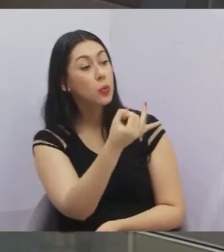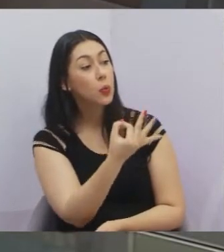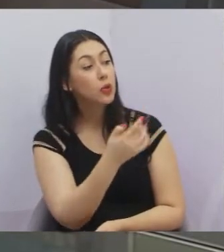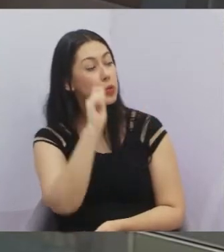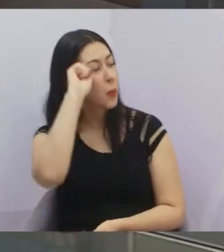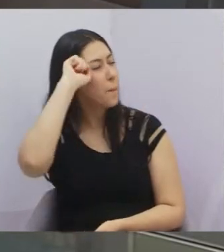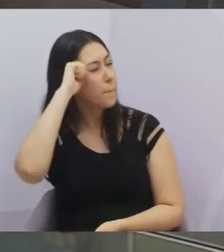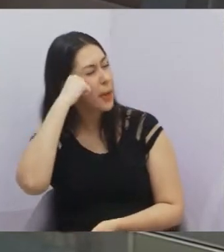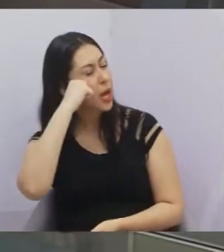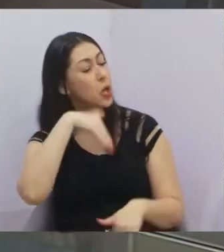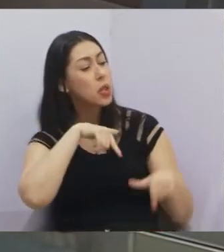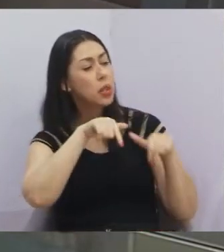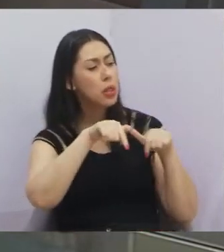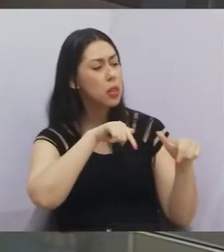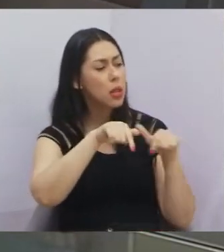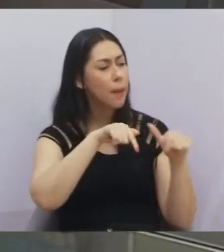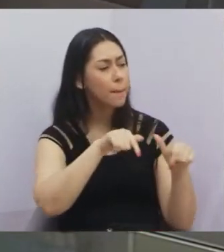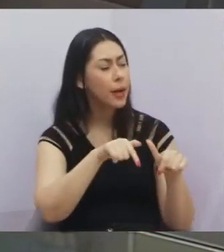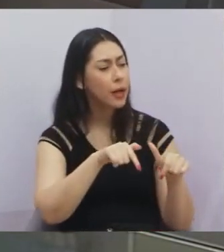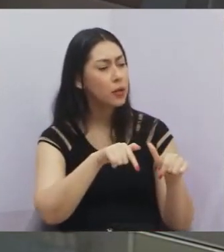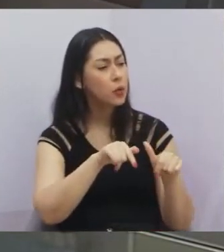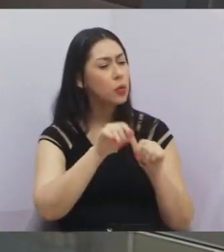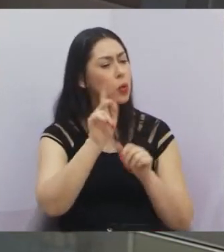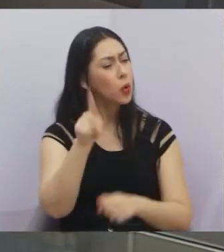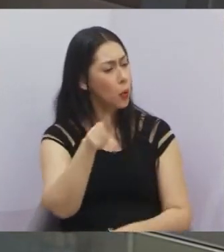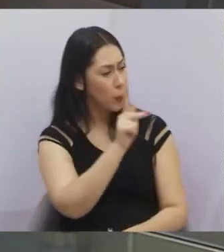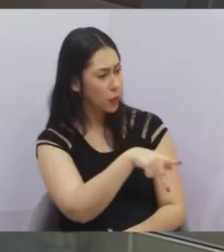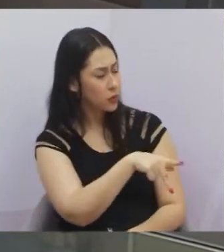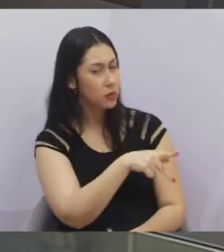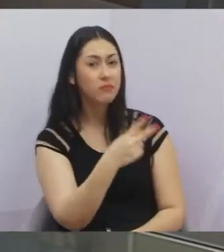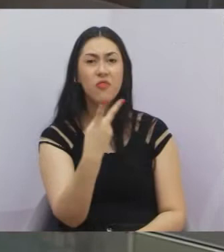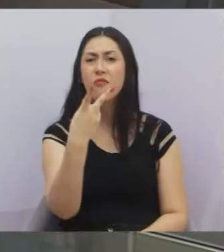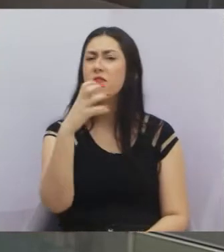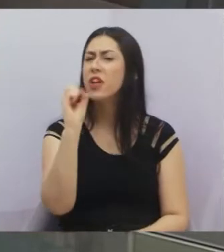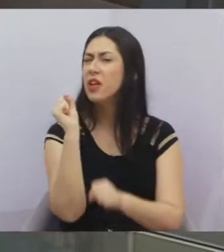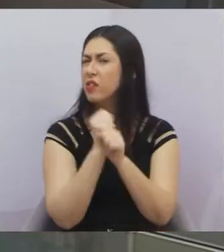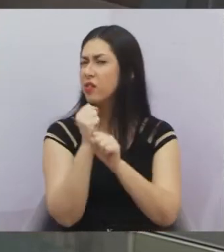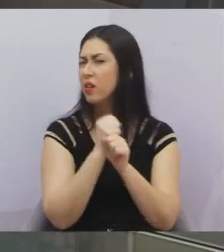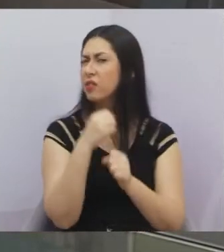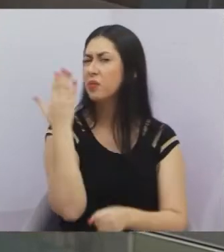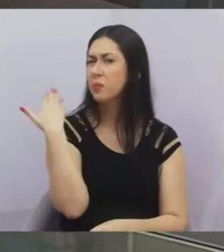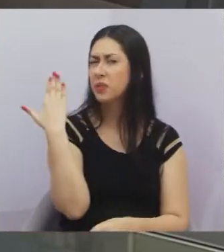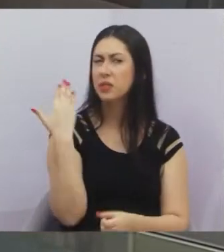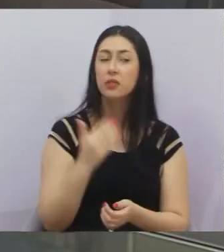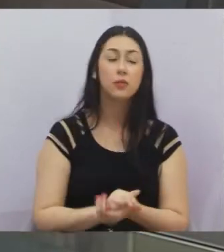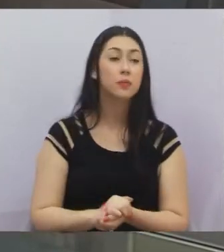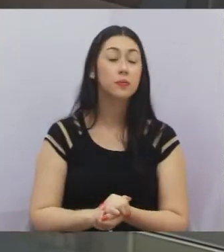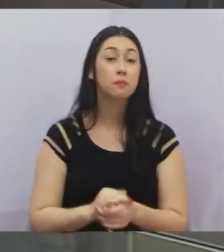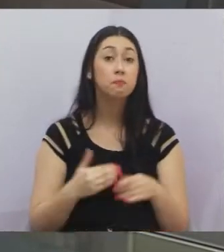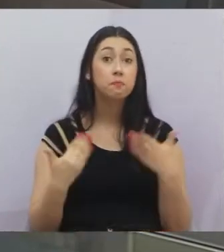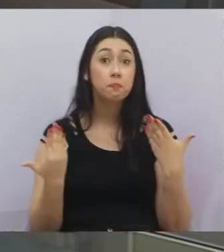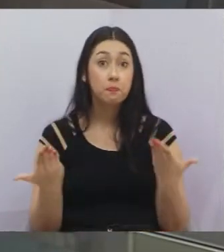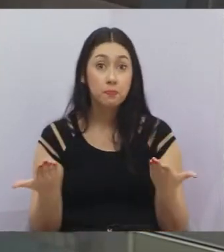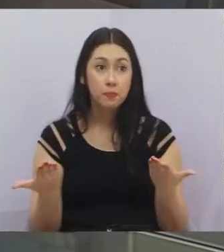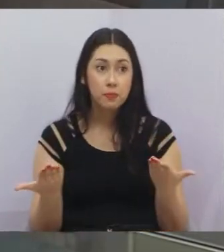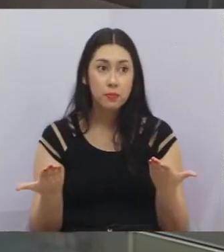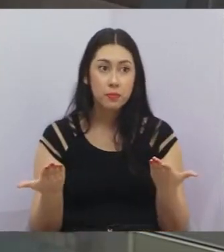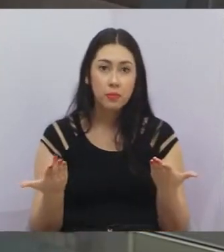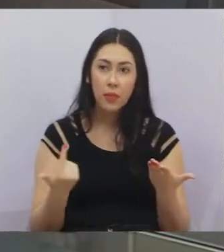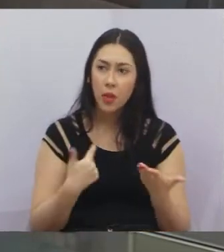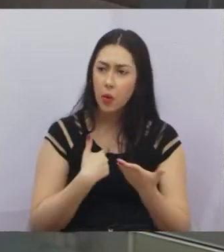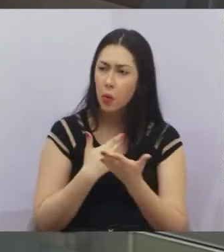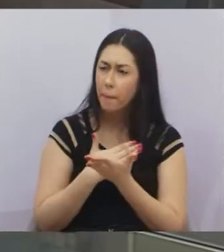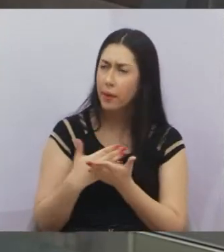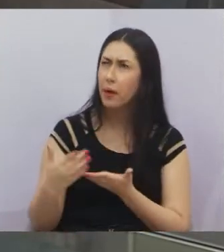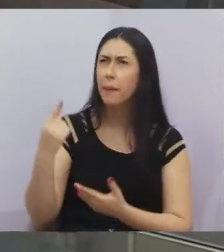trabalham em função como professor de educação física? Isso há 20 anos atrás. E aí me fez